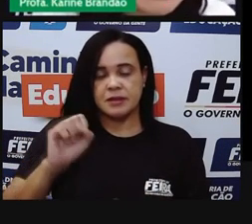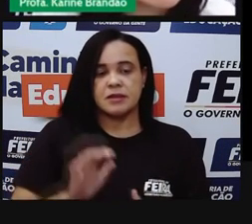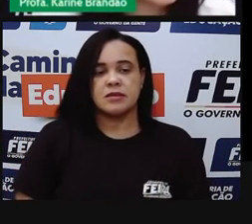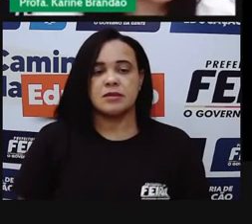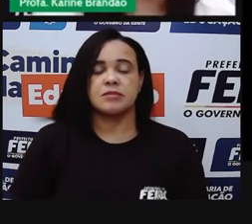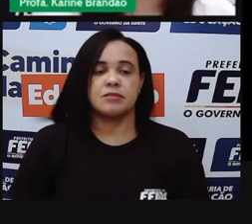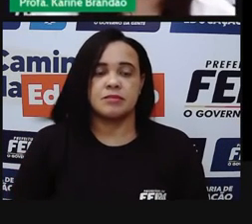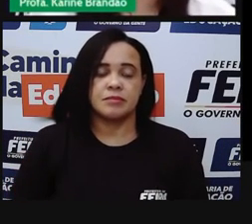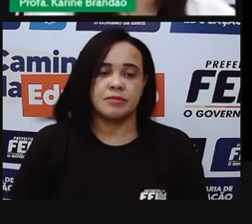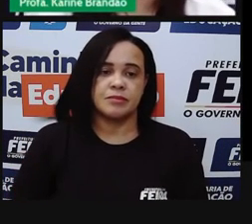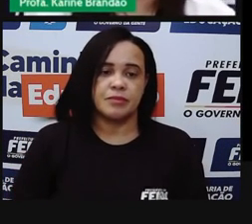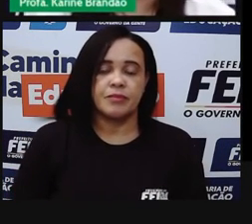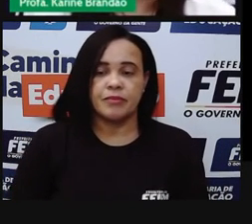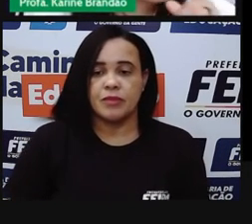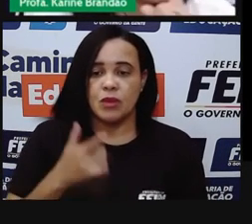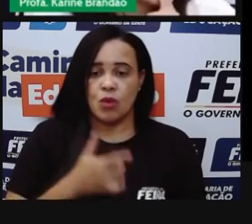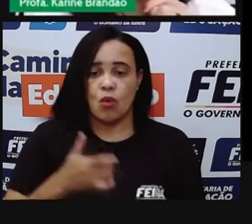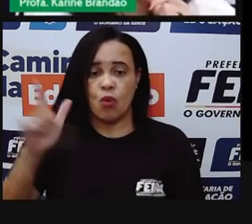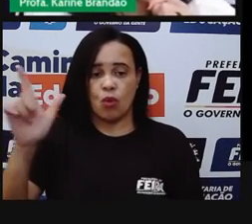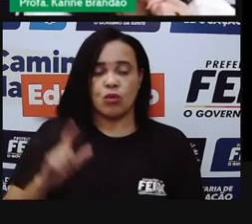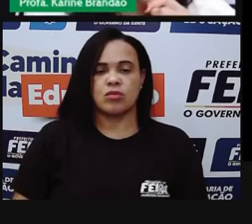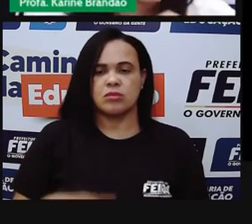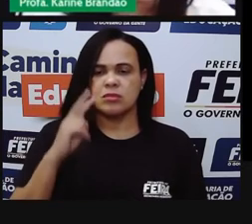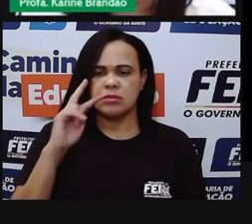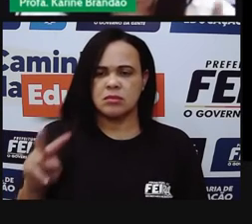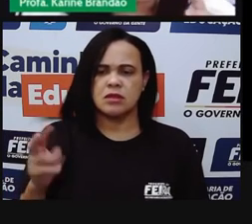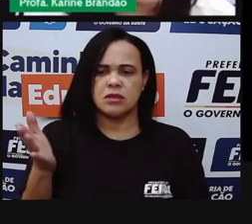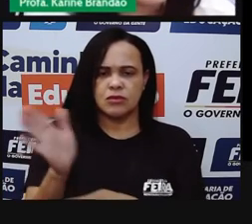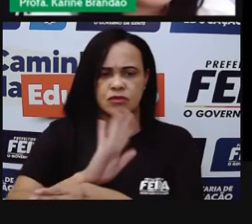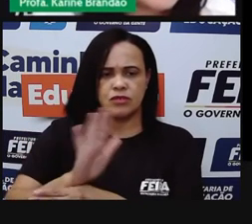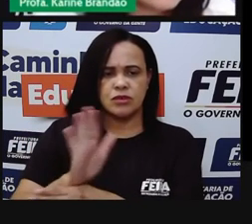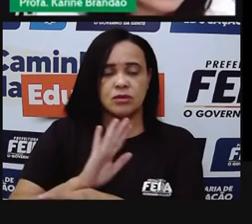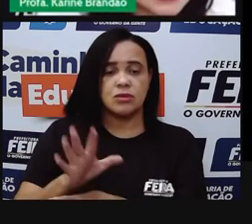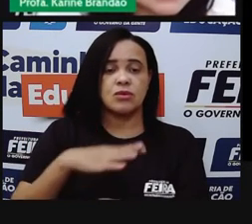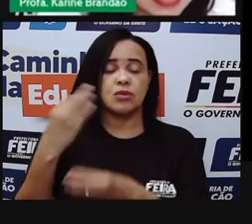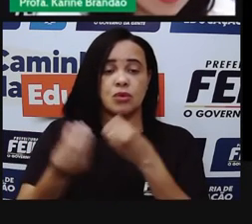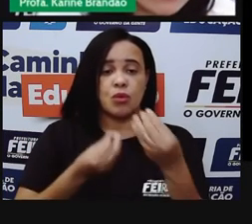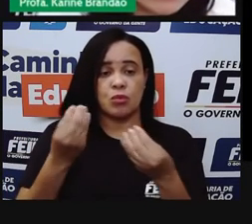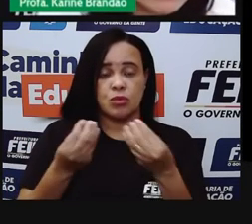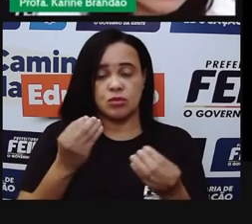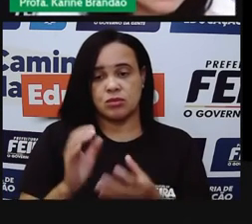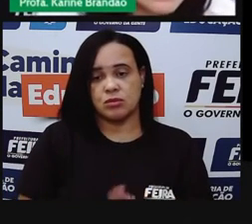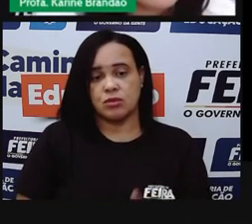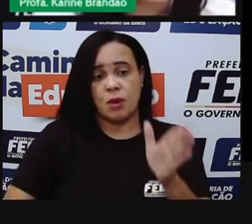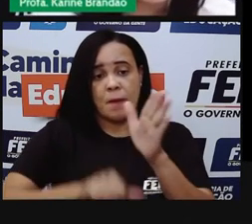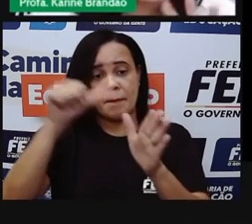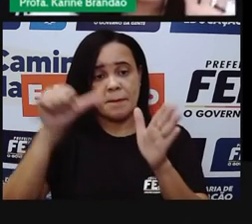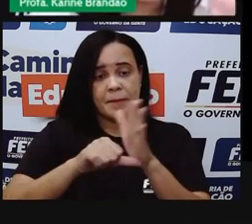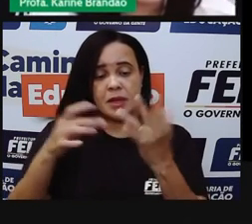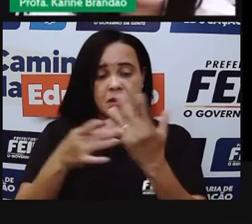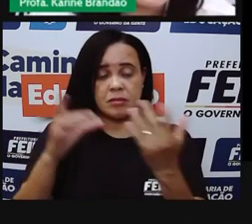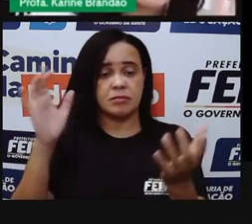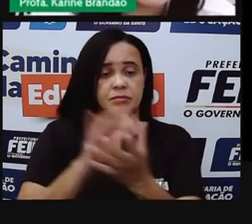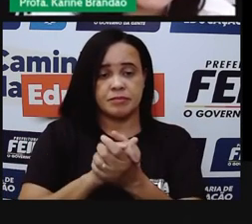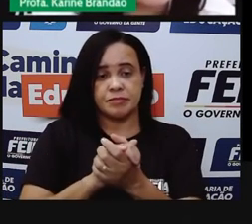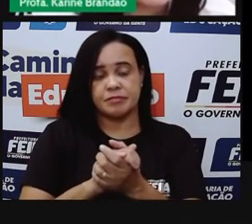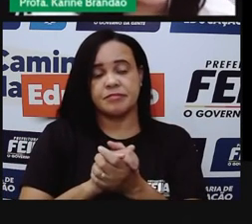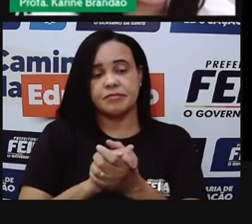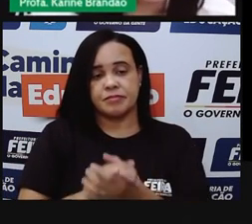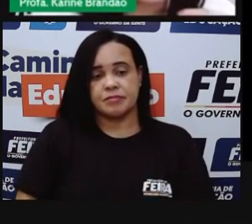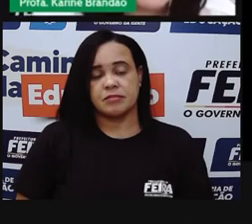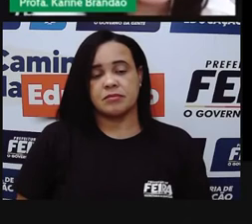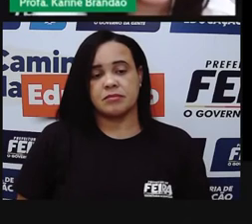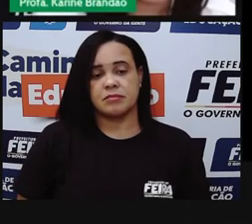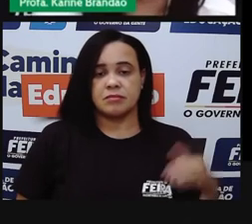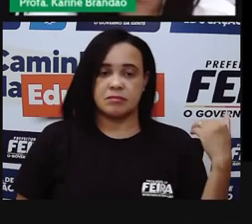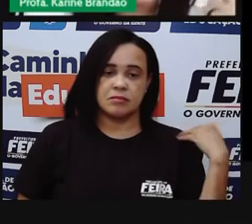exemplo. Agora mudou um pouco, ó, presta atenção. O primeiro casal, né, à esquerda,